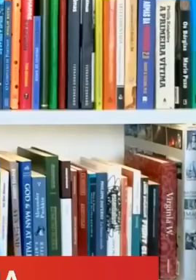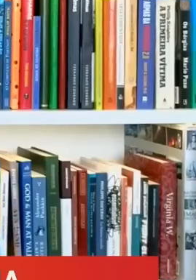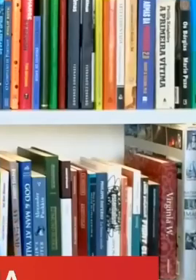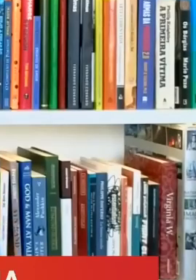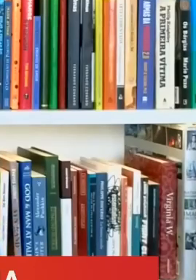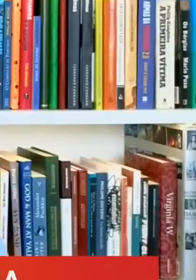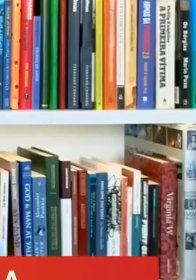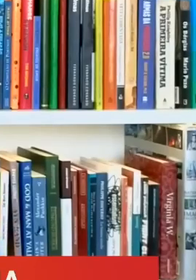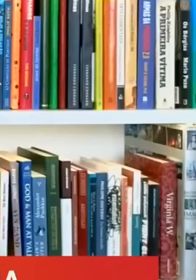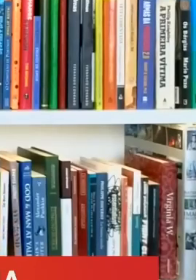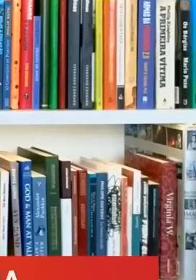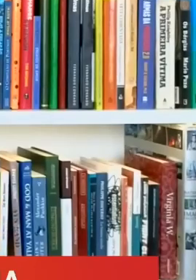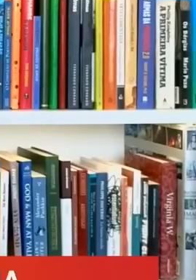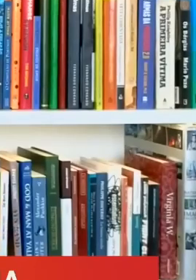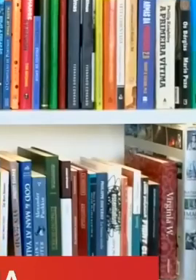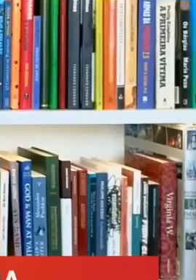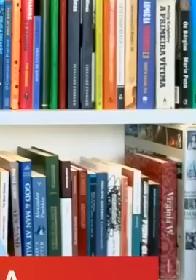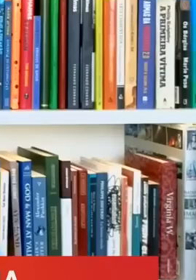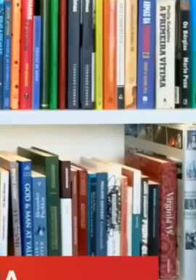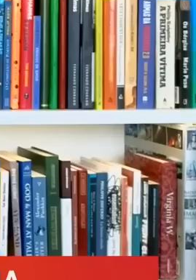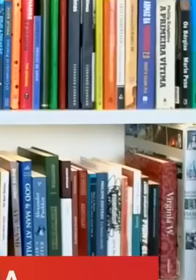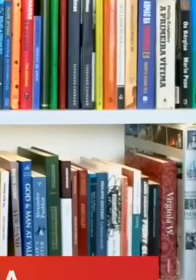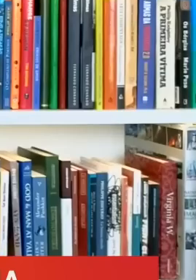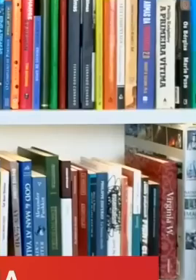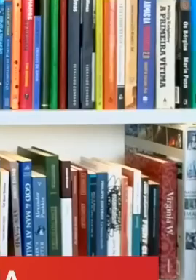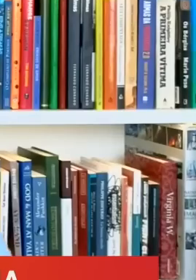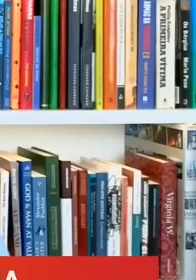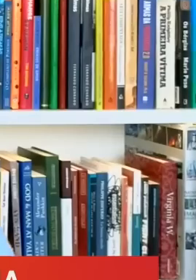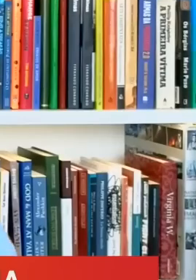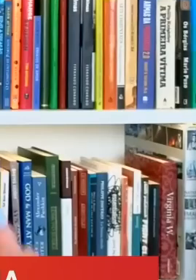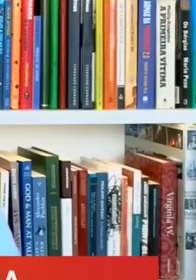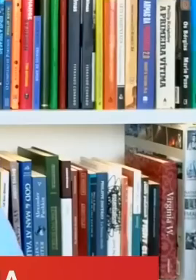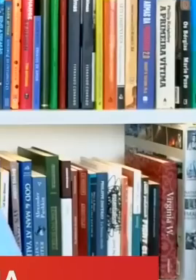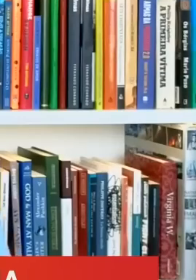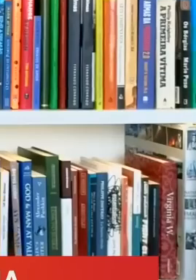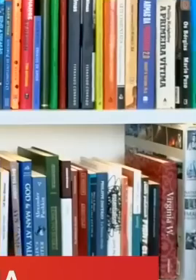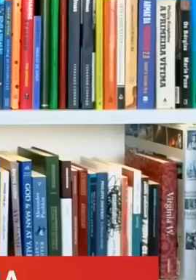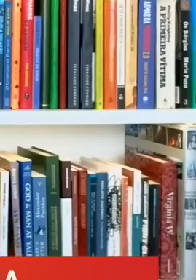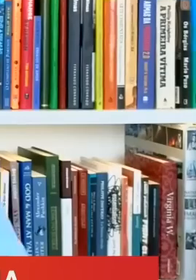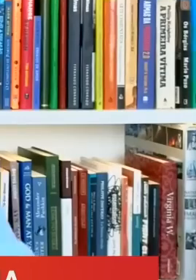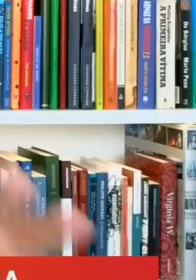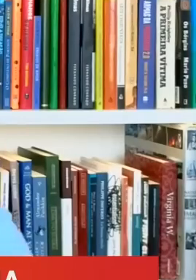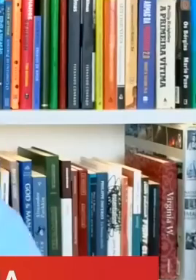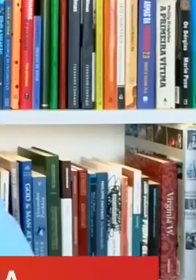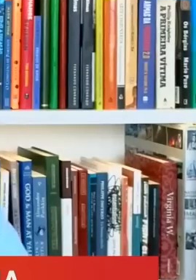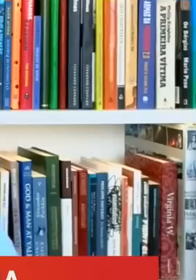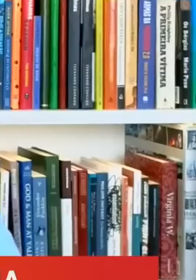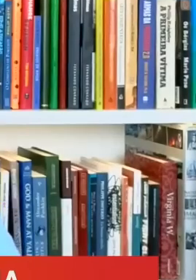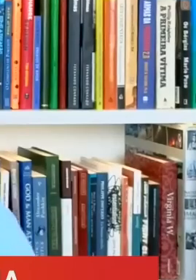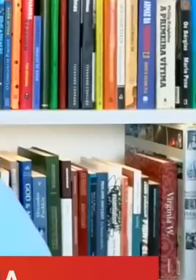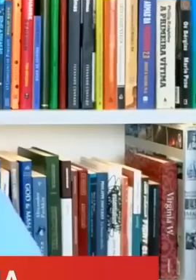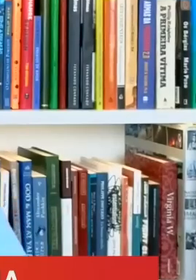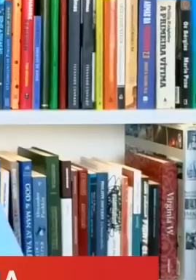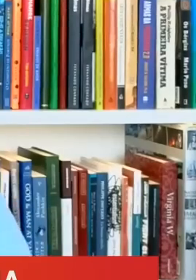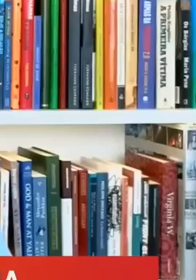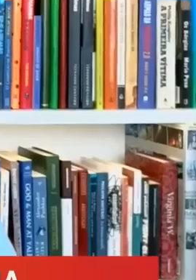punitivista ou a gente vira querendo Vingança ele não é vingança tá ou a gente defende a lei ou a gente não defende a lei não tem meio termo nessa